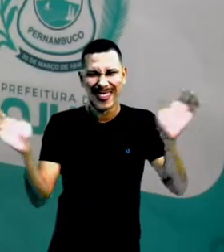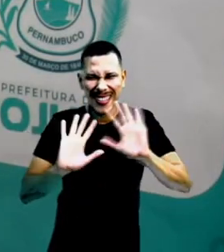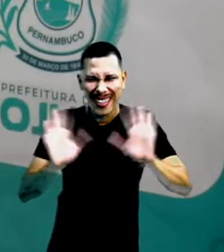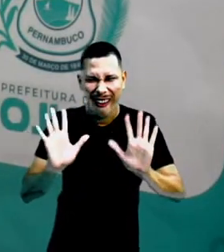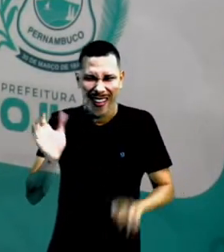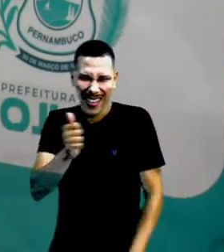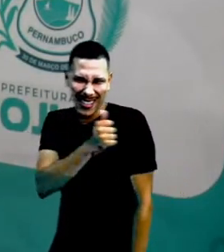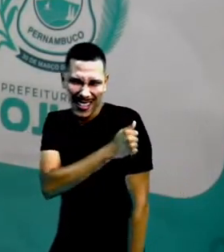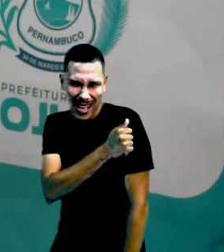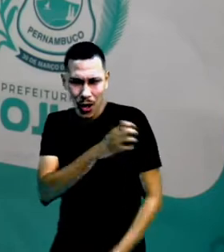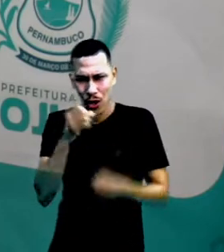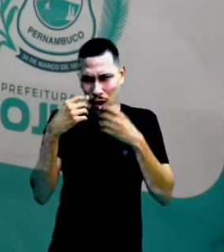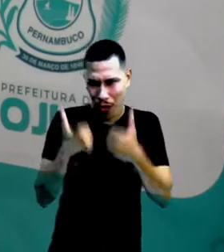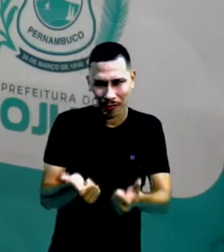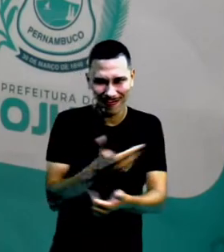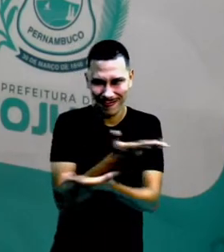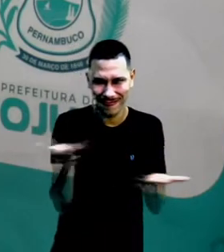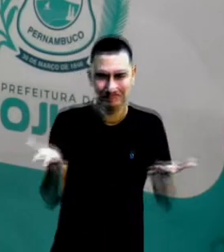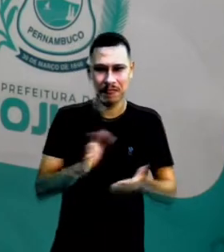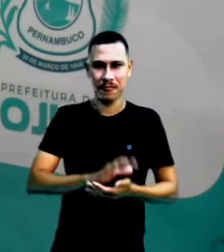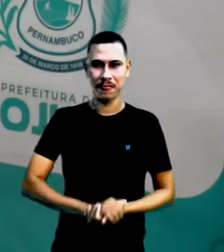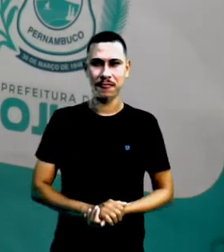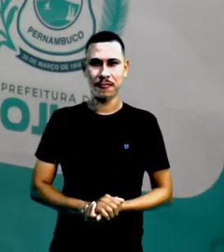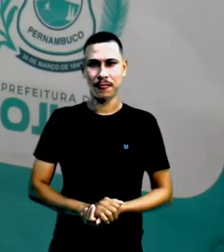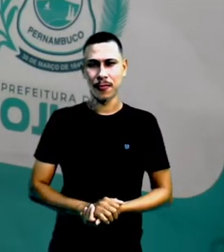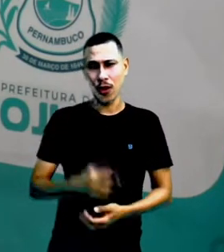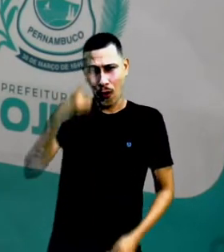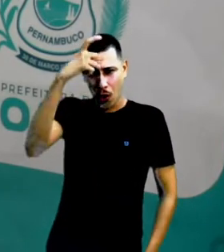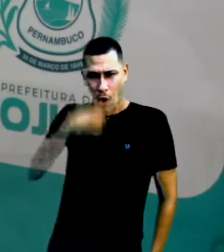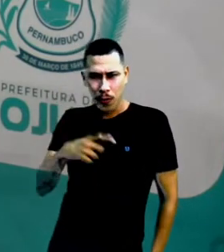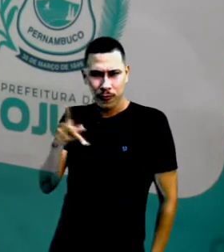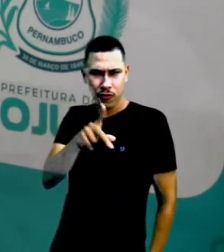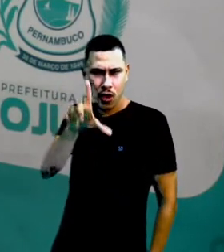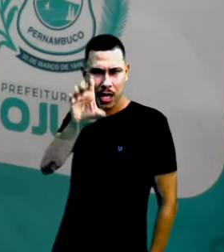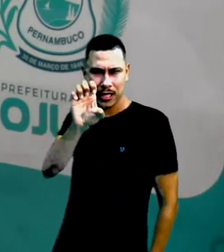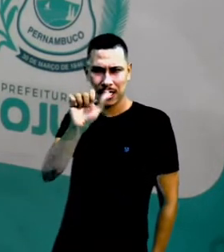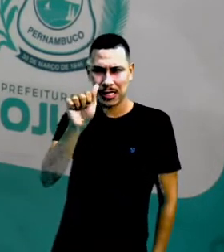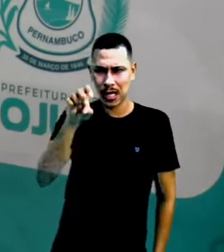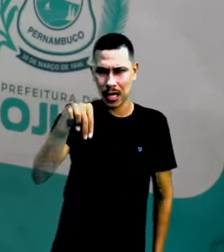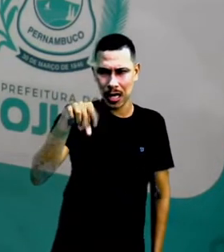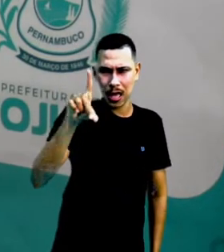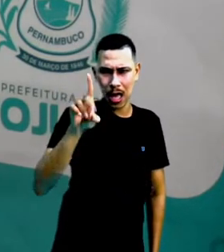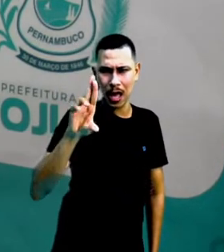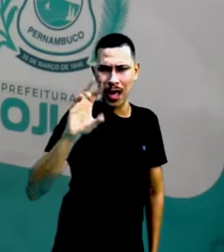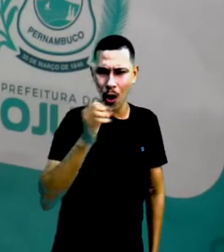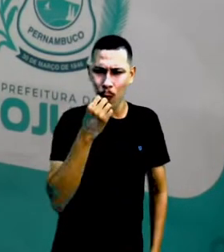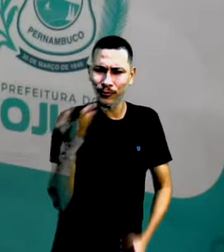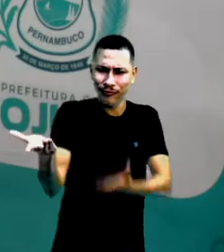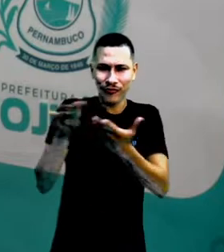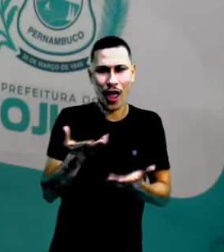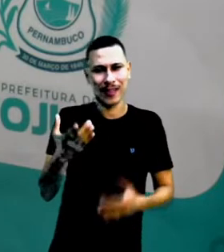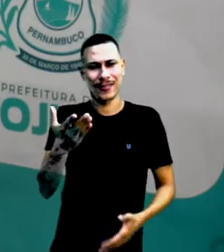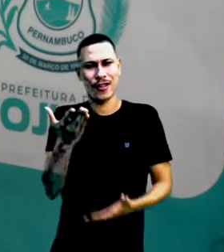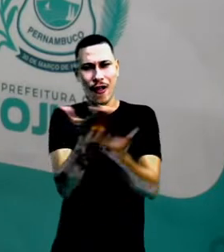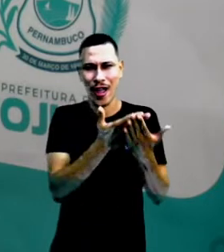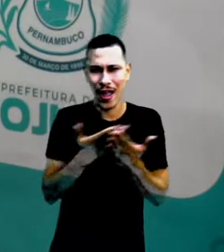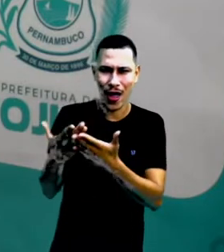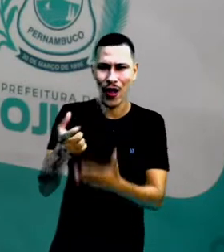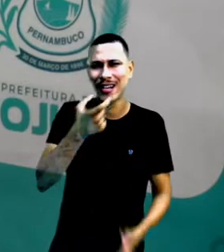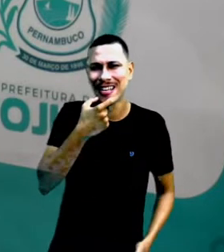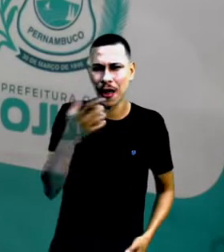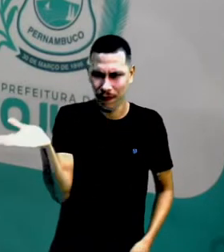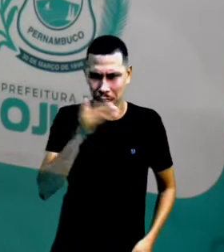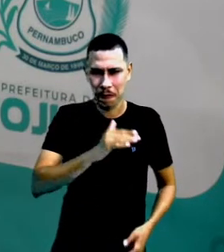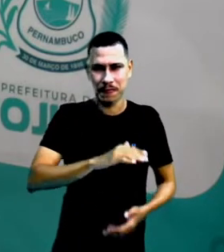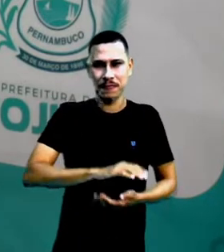Hello, students! Como vocês estão? Aqui é o Teacher Leandro e sejam bem-vindos a mais uma aula de língua inglesa.